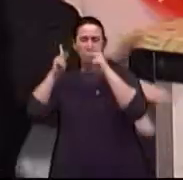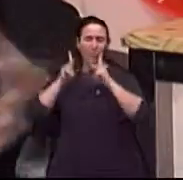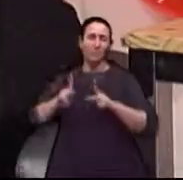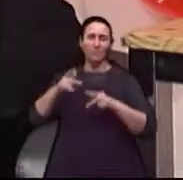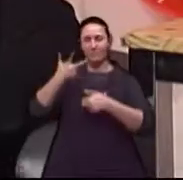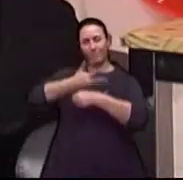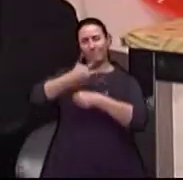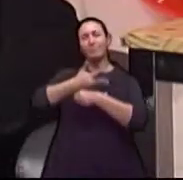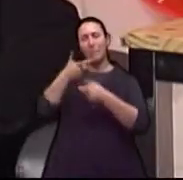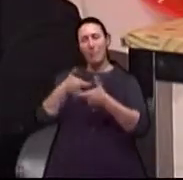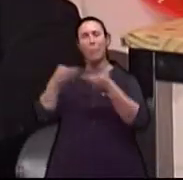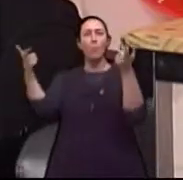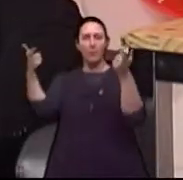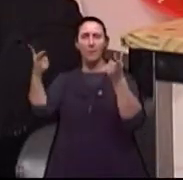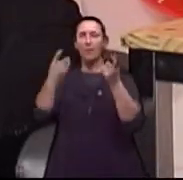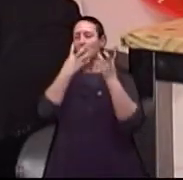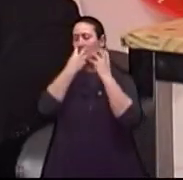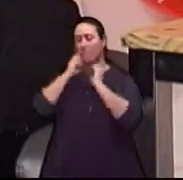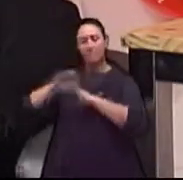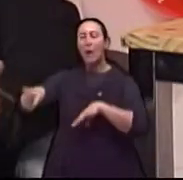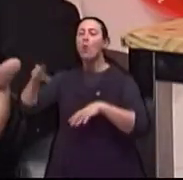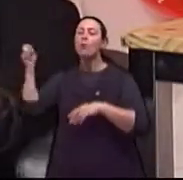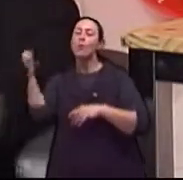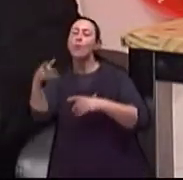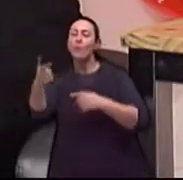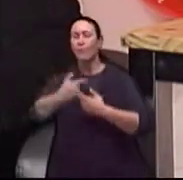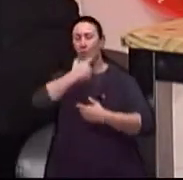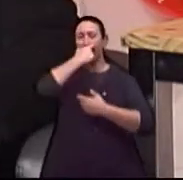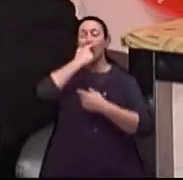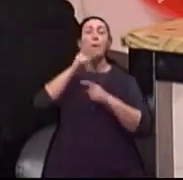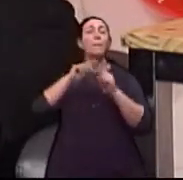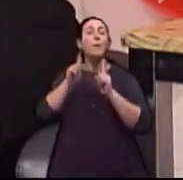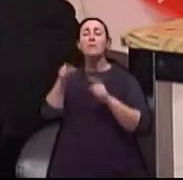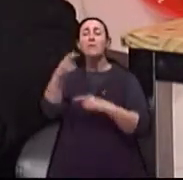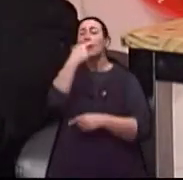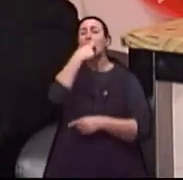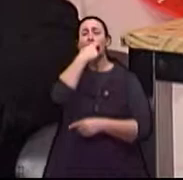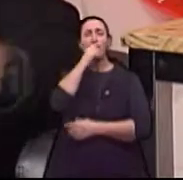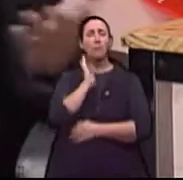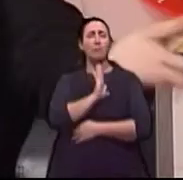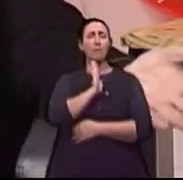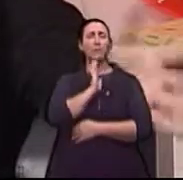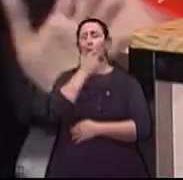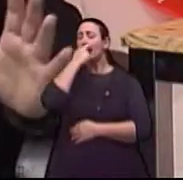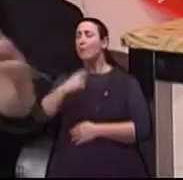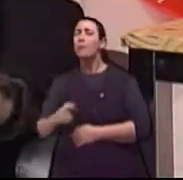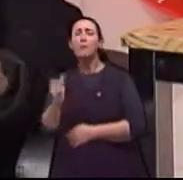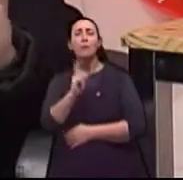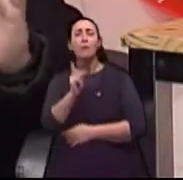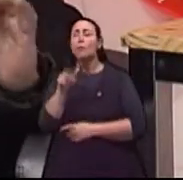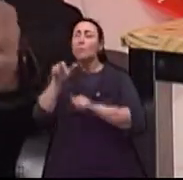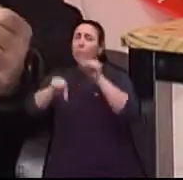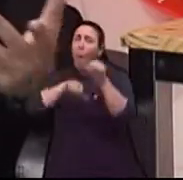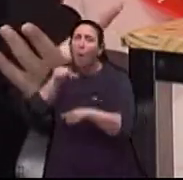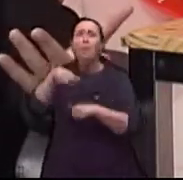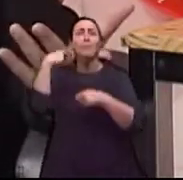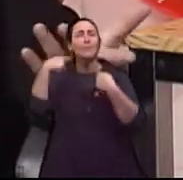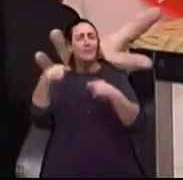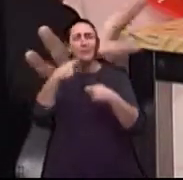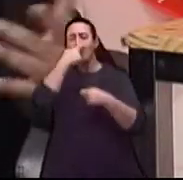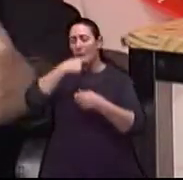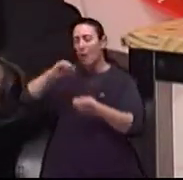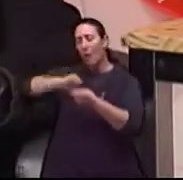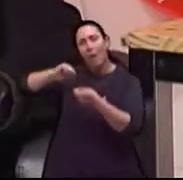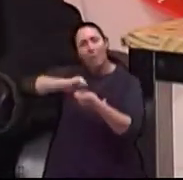de terceira idade as pessoas muitas vezes elas colocam uma prótese não removem a prótese para nada ficam menos com a mesma sem que tirar